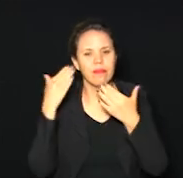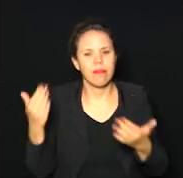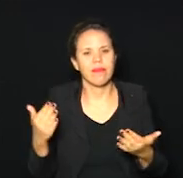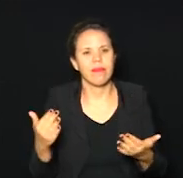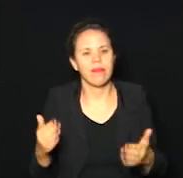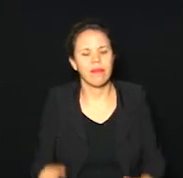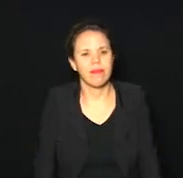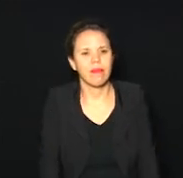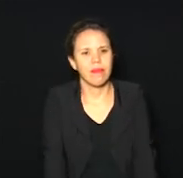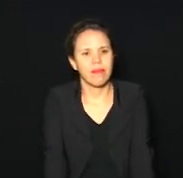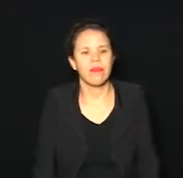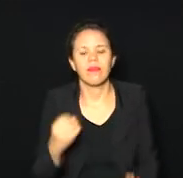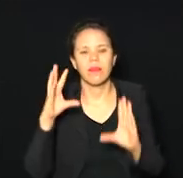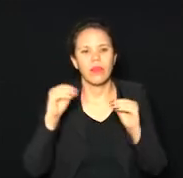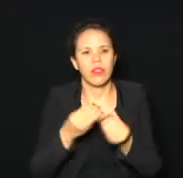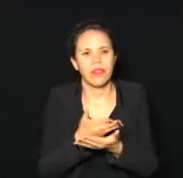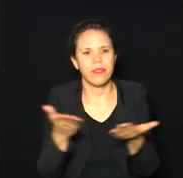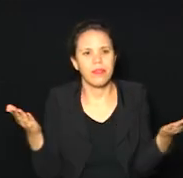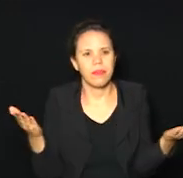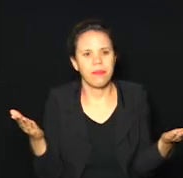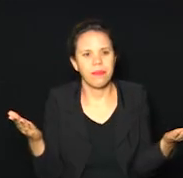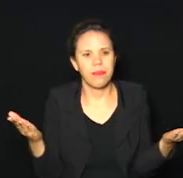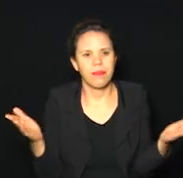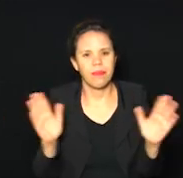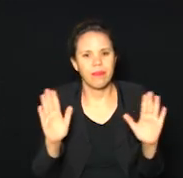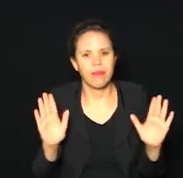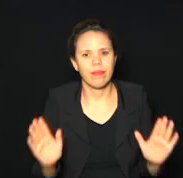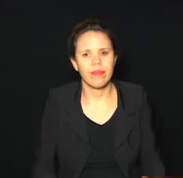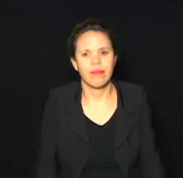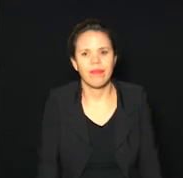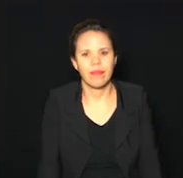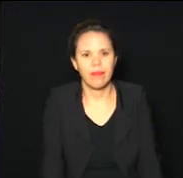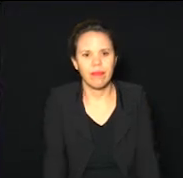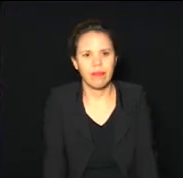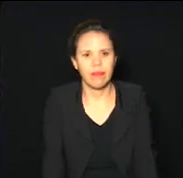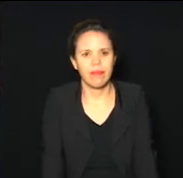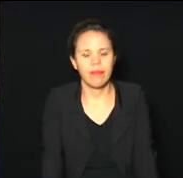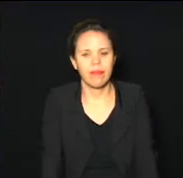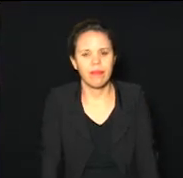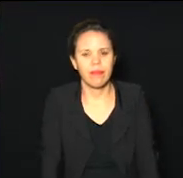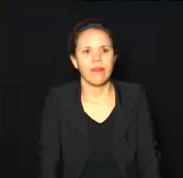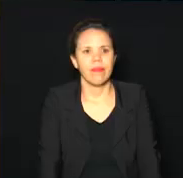bom, gente? Uma boa noite e até mais. Boa noite.